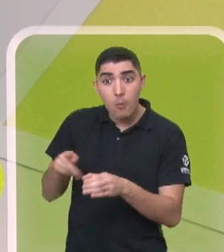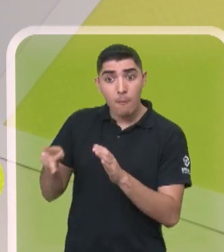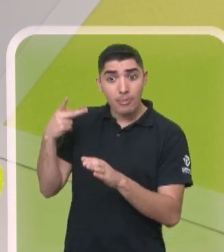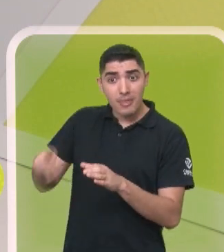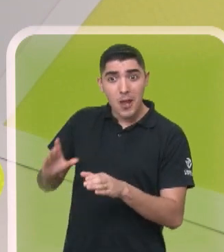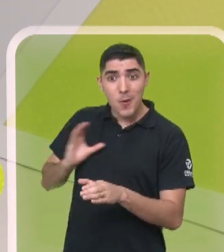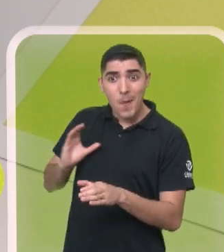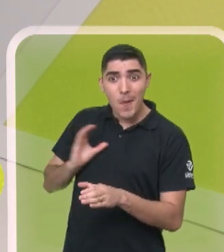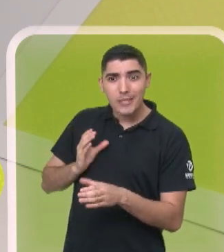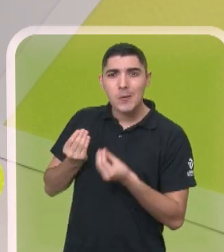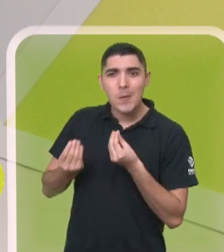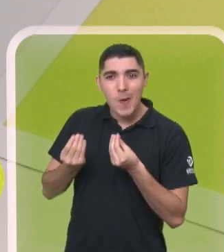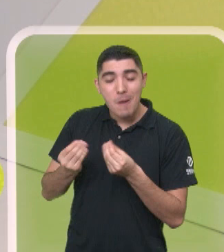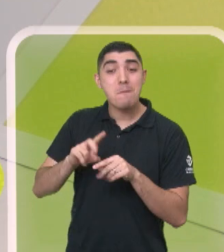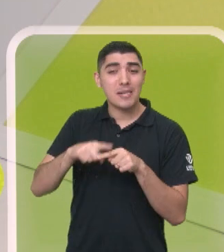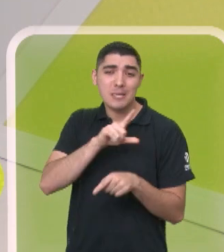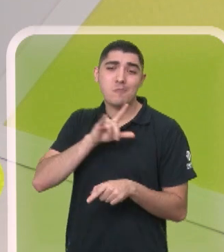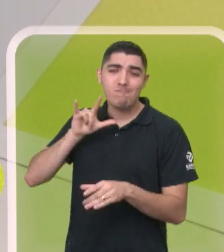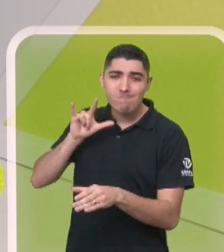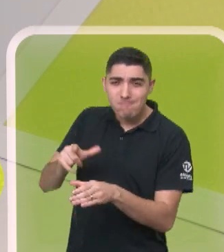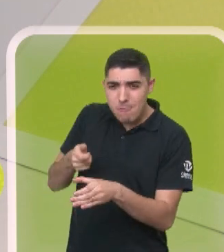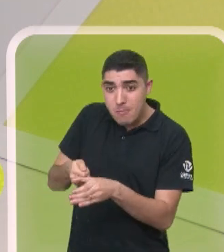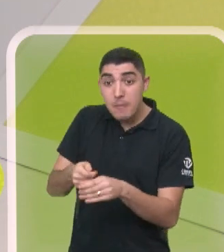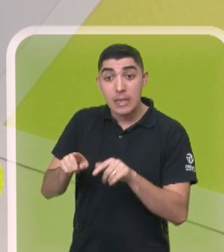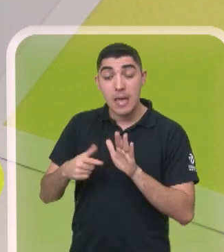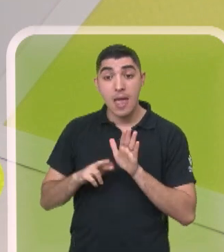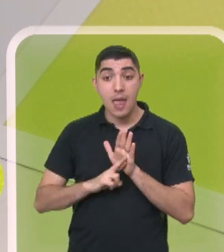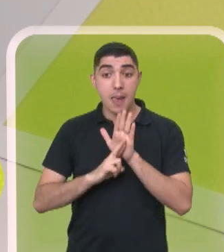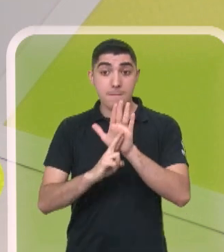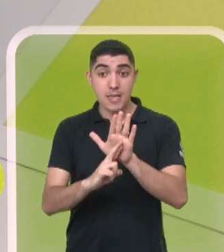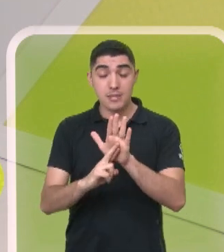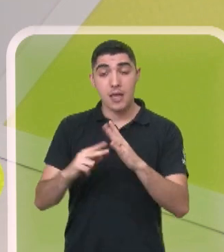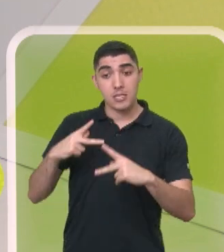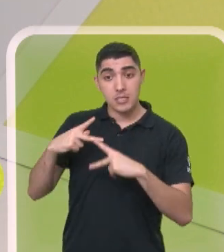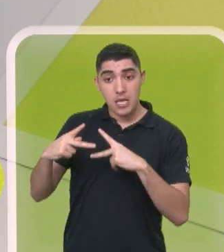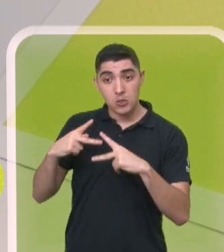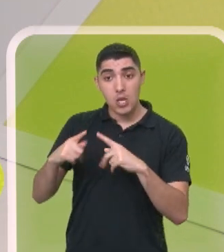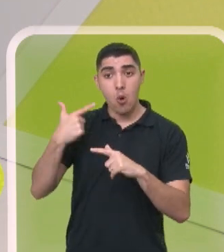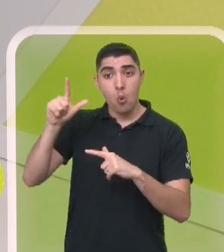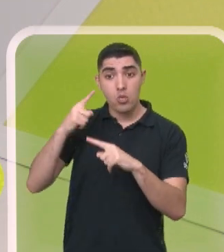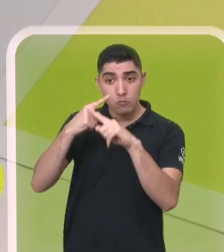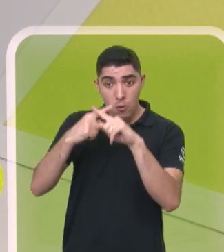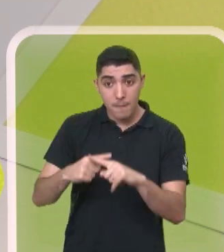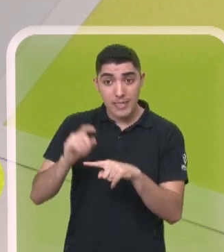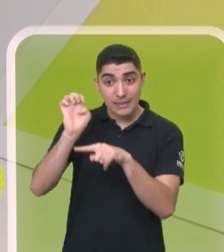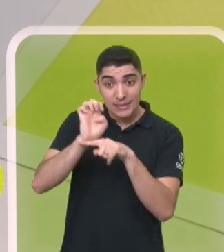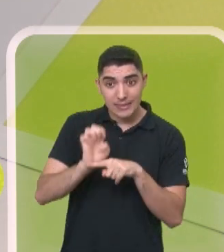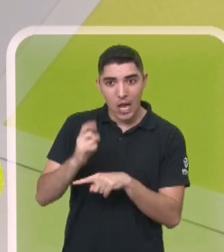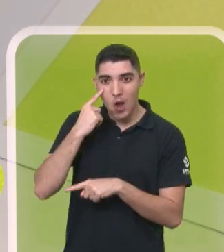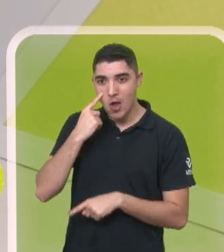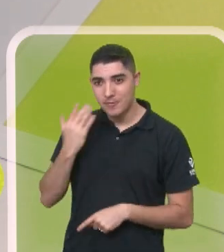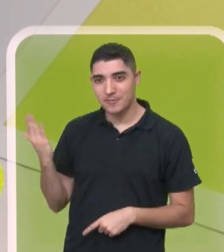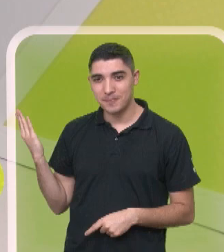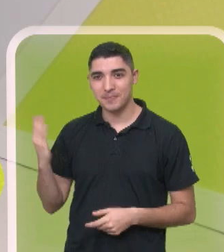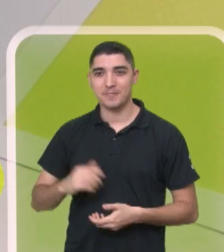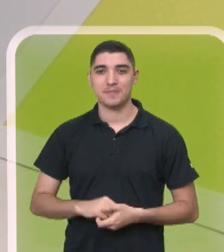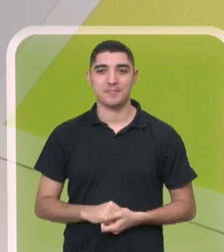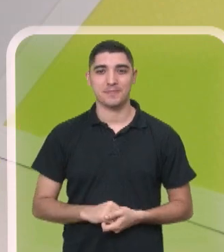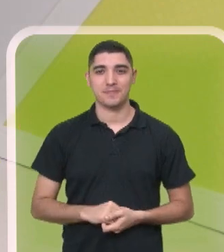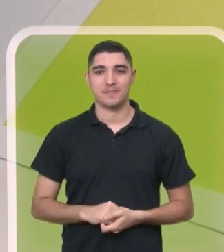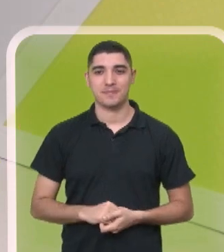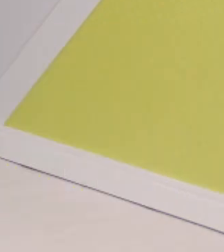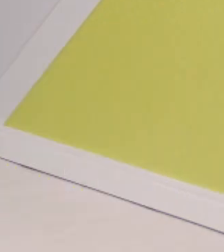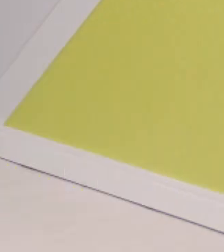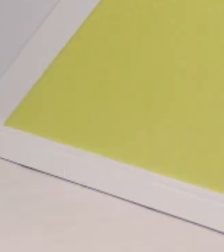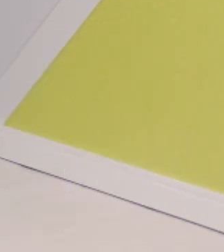botão, além de representar a cidade de São José dos Campos em competições estaduais. Roda, Matheus! De um